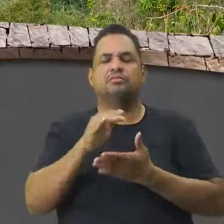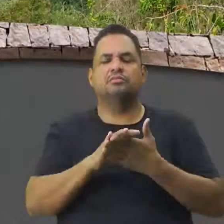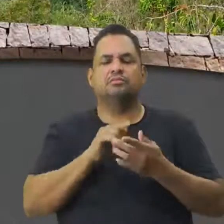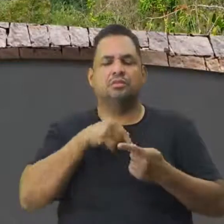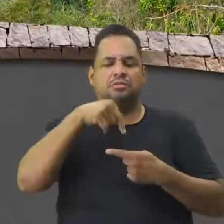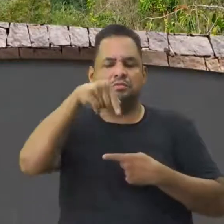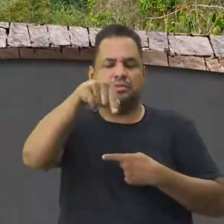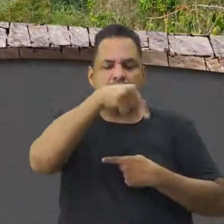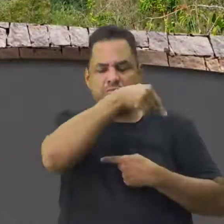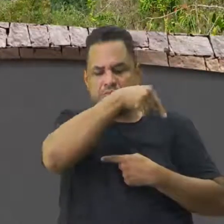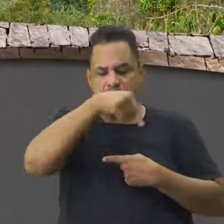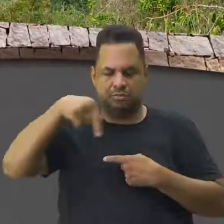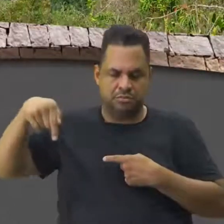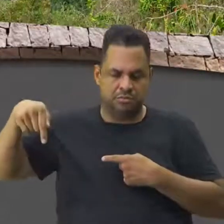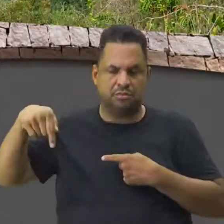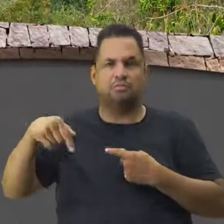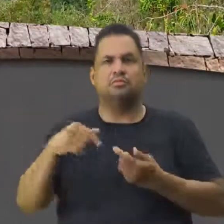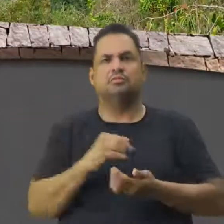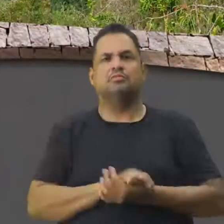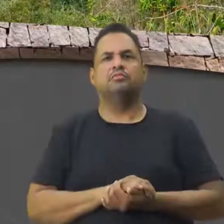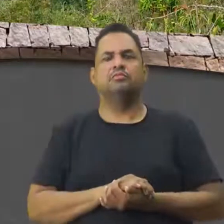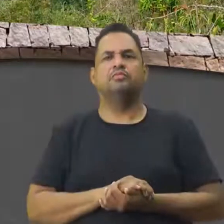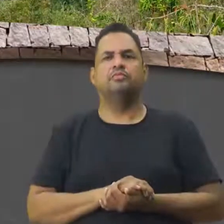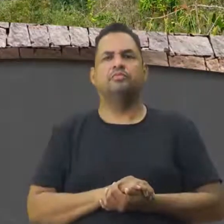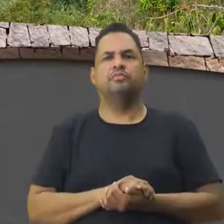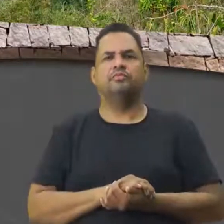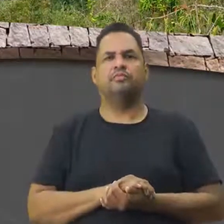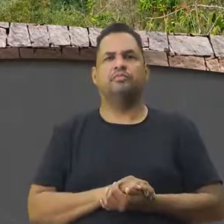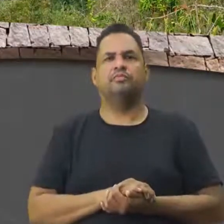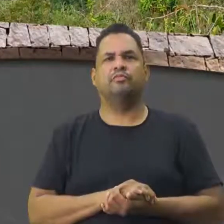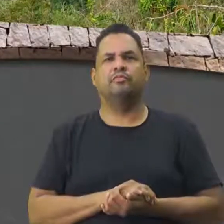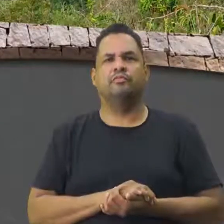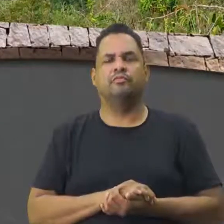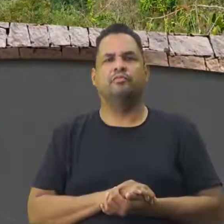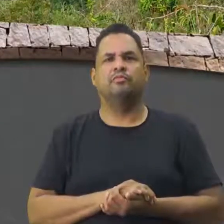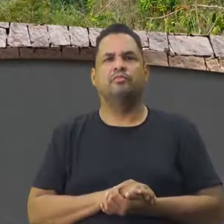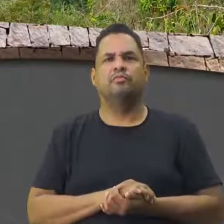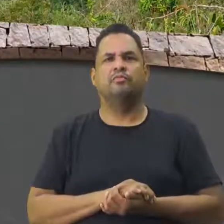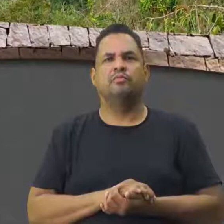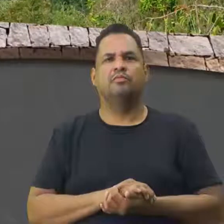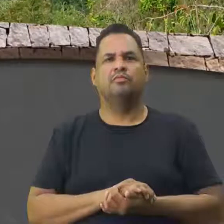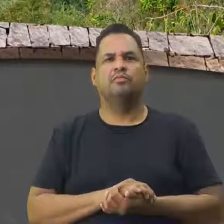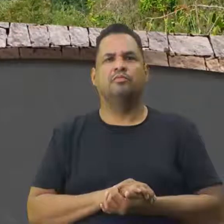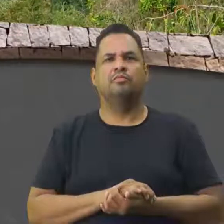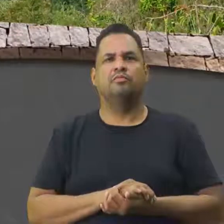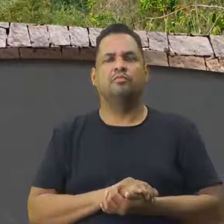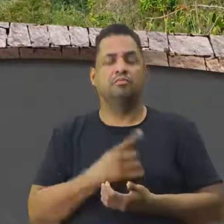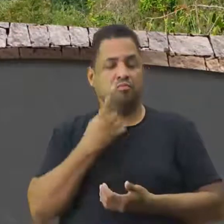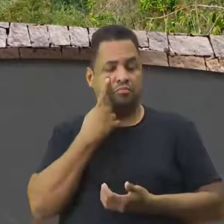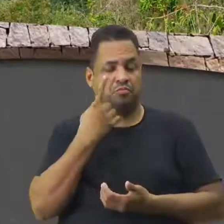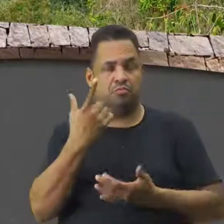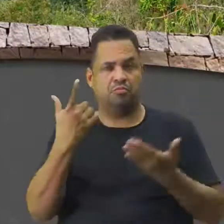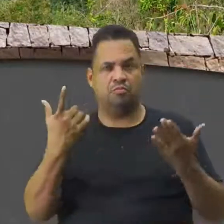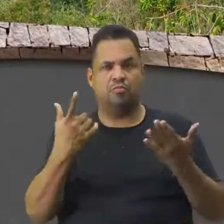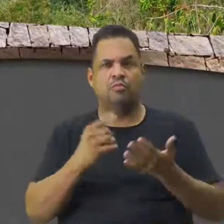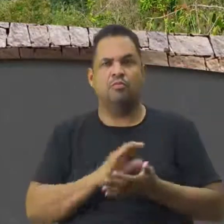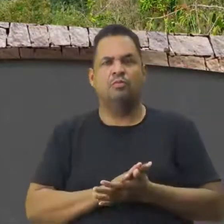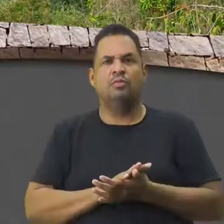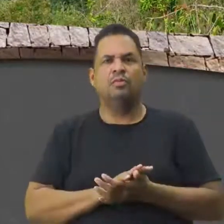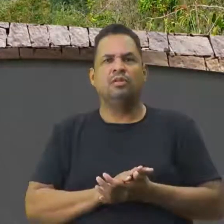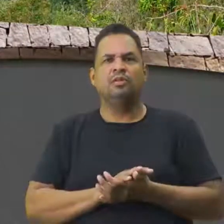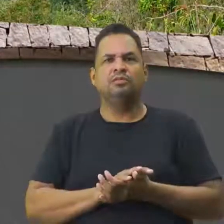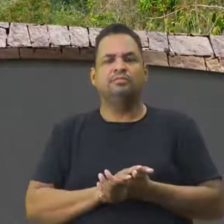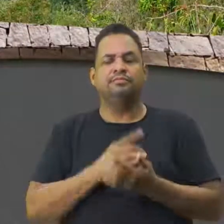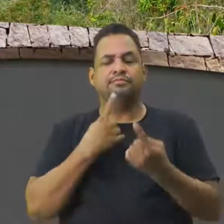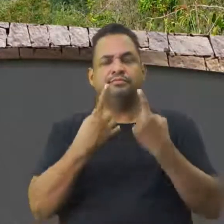Cruz. Tá? O Outro Braço da Cruz. Vejam só, por essa